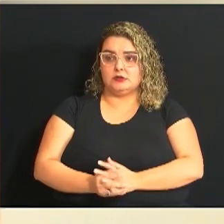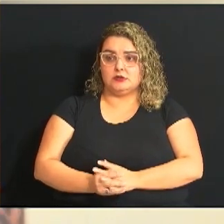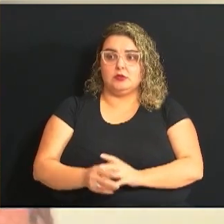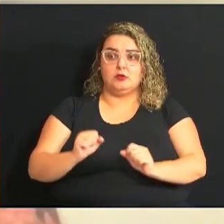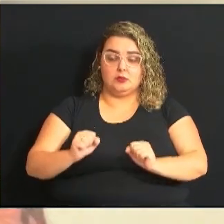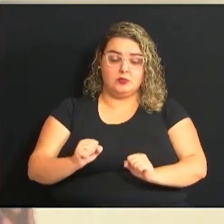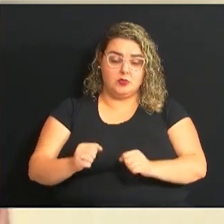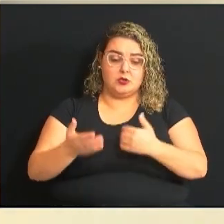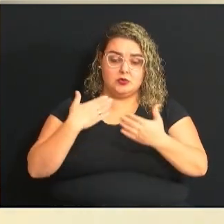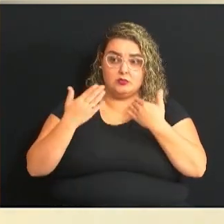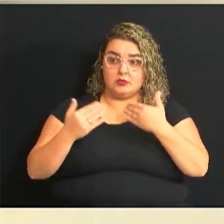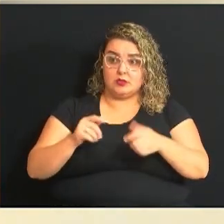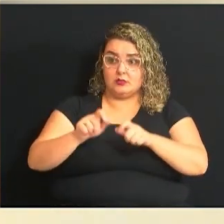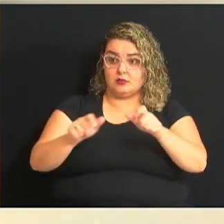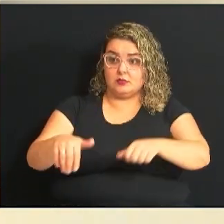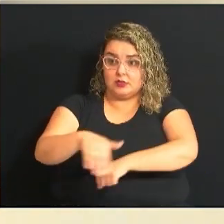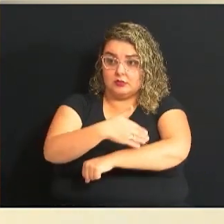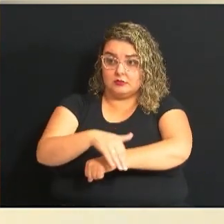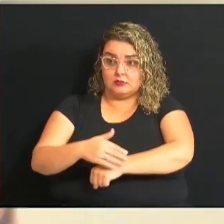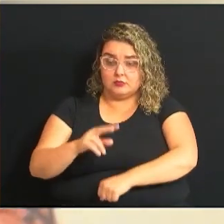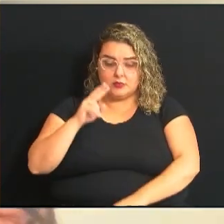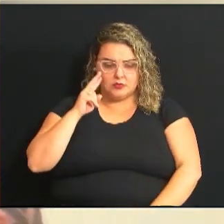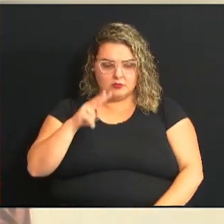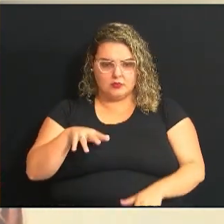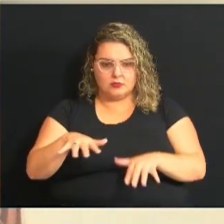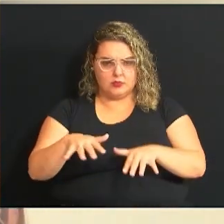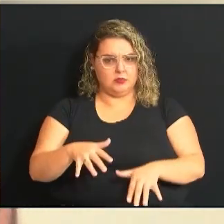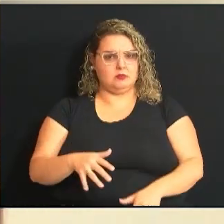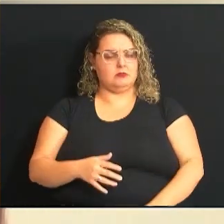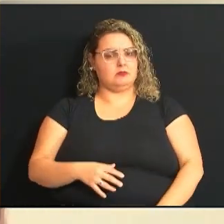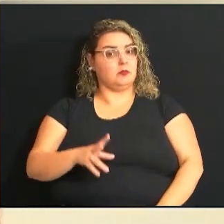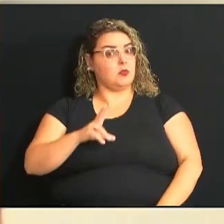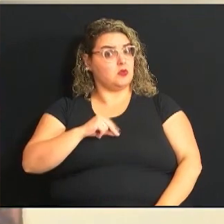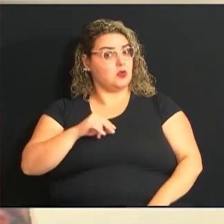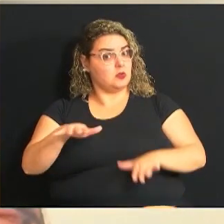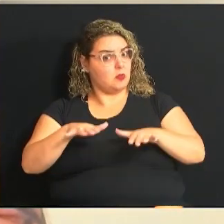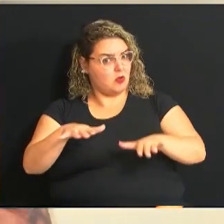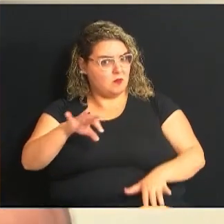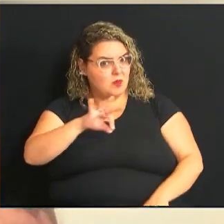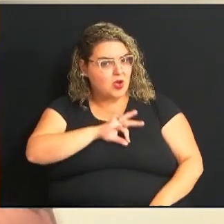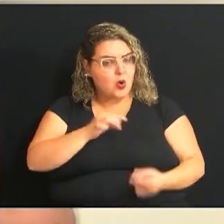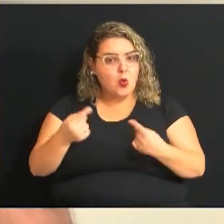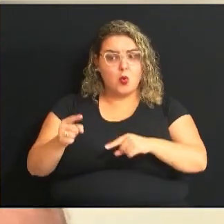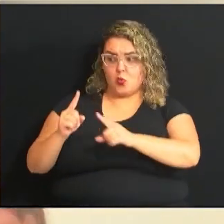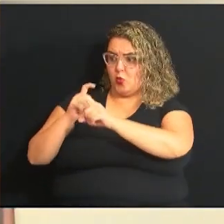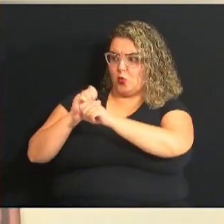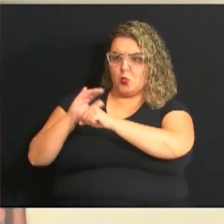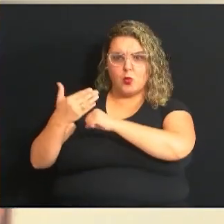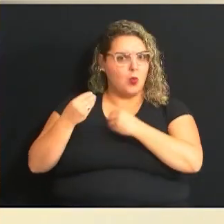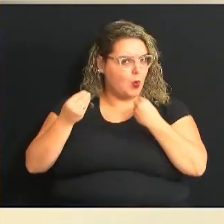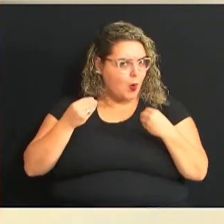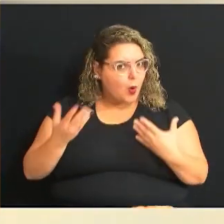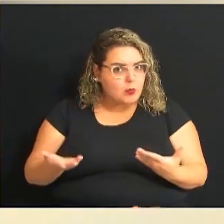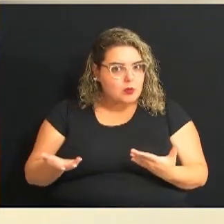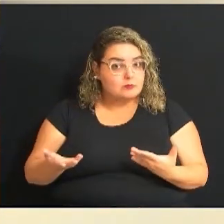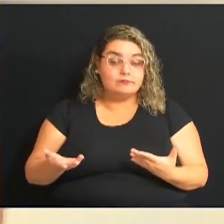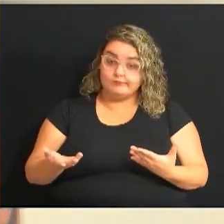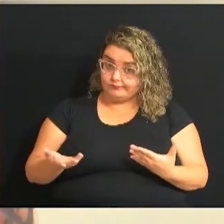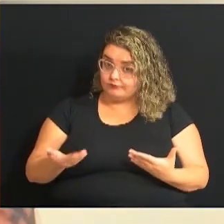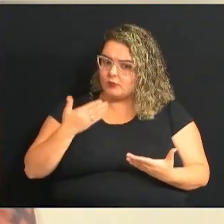a gente pôde dialogar com as pessoas nas ruas. E as pessoas, ao ver o movimento, falaram: opa, movimento Policiais Antifascismo? Como